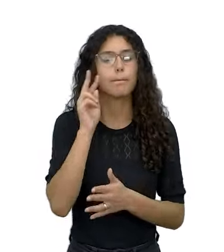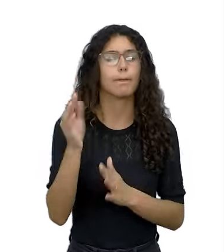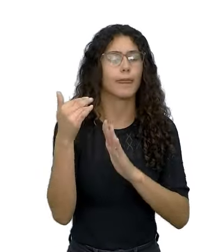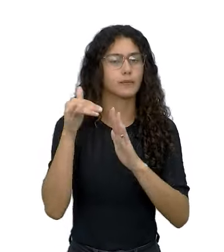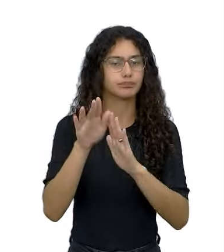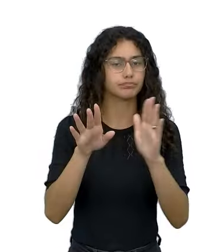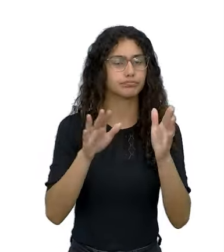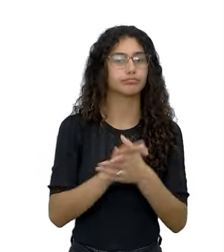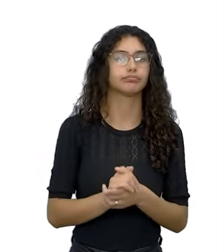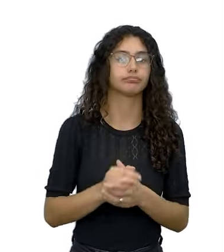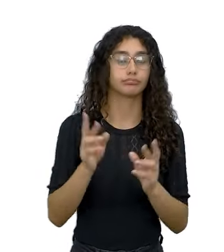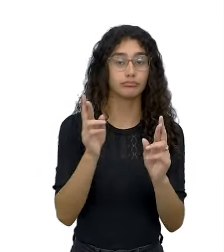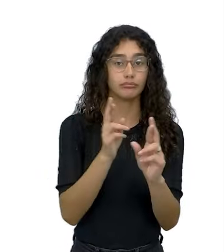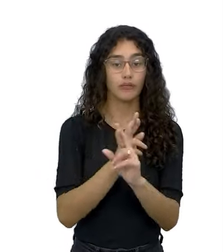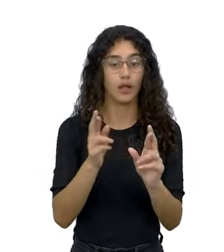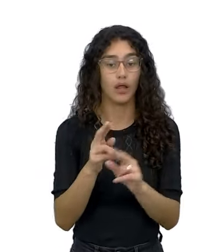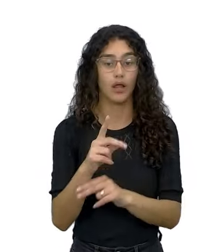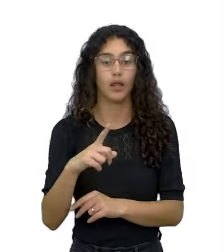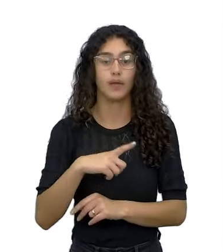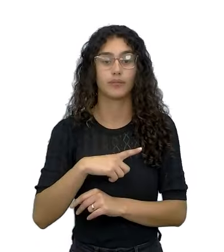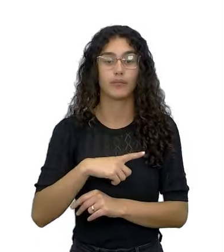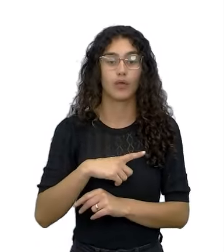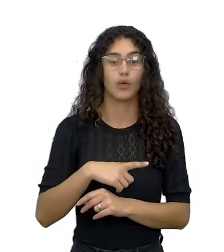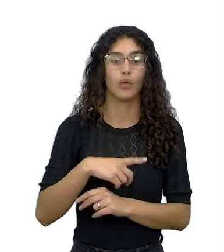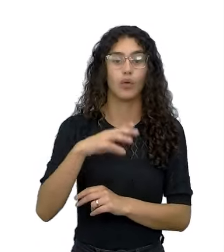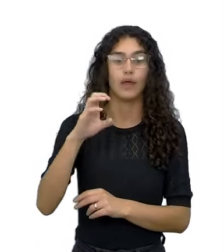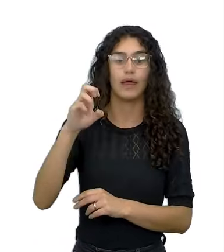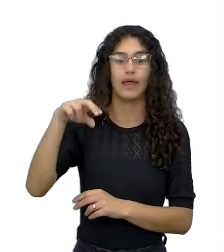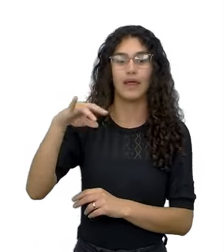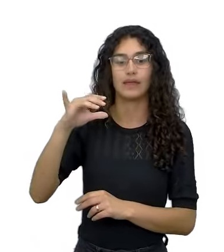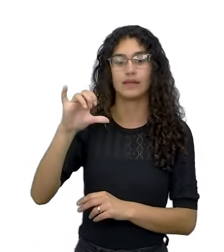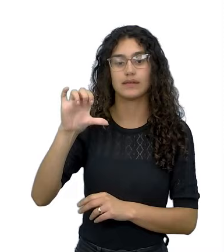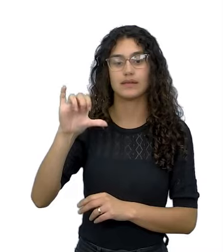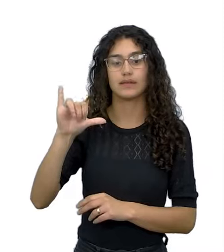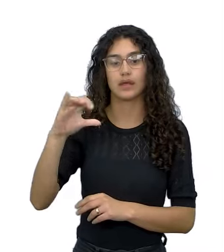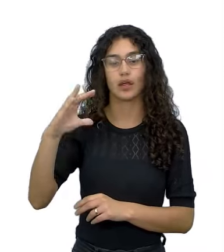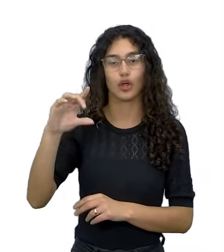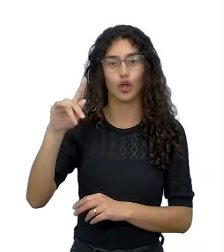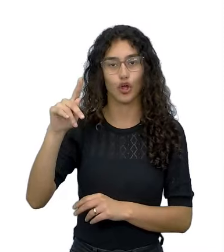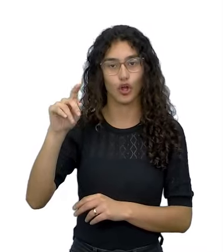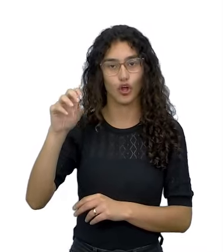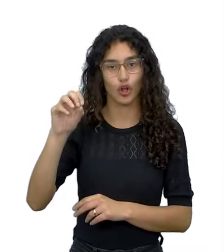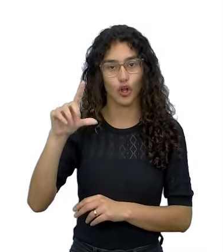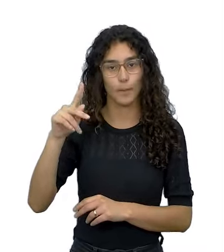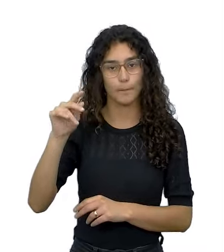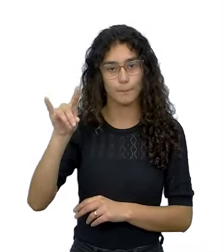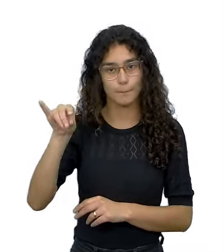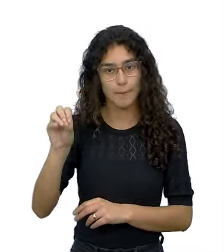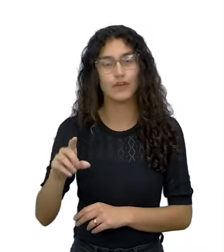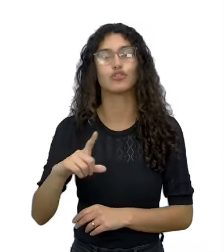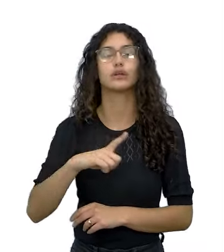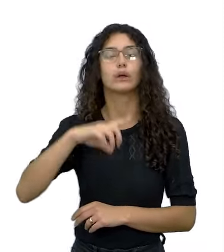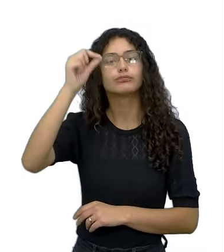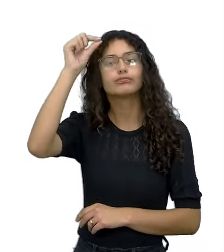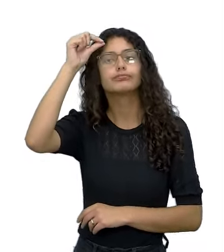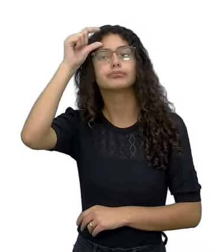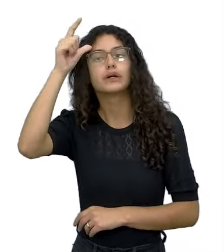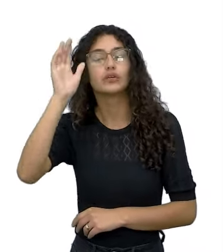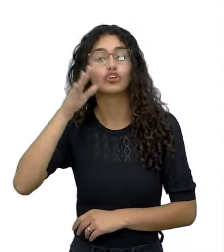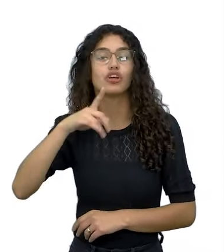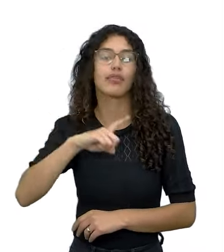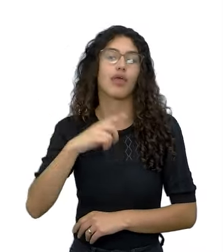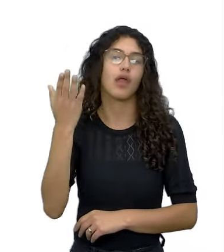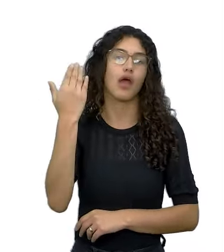essas questões. O enciclopédico, a gente tem aí a questão de conhecimentos prévios, né,